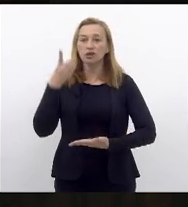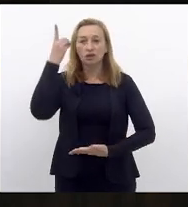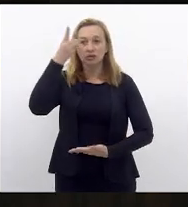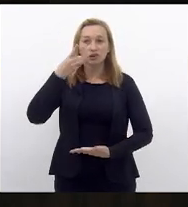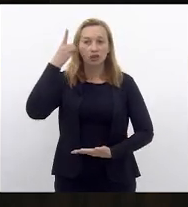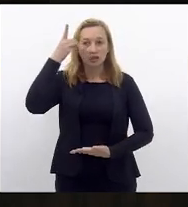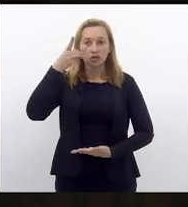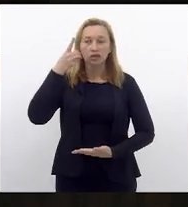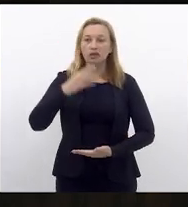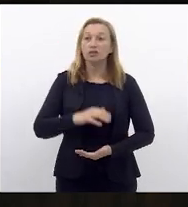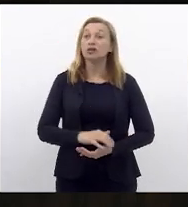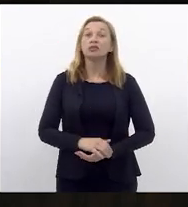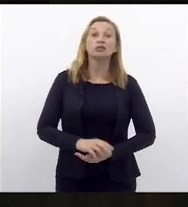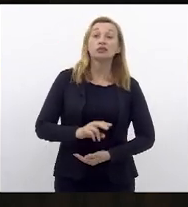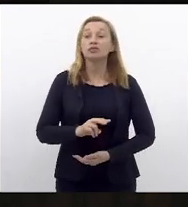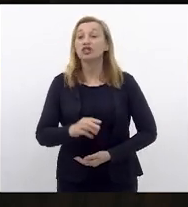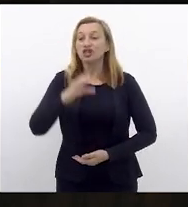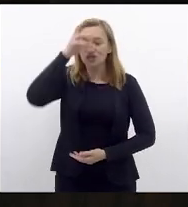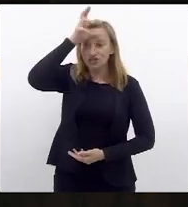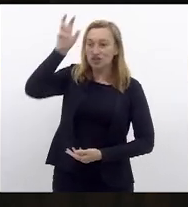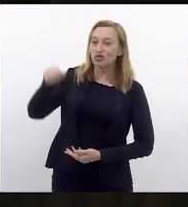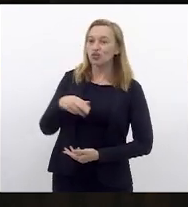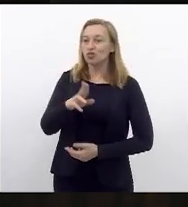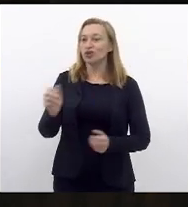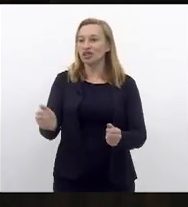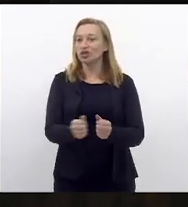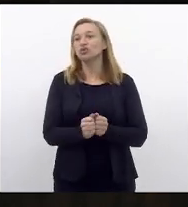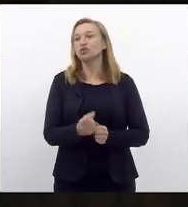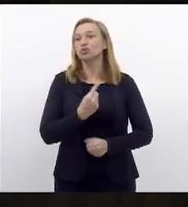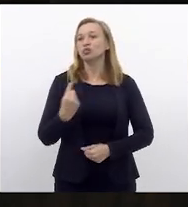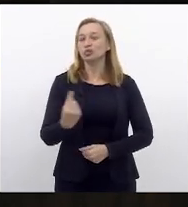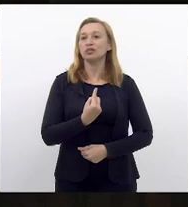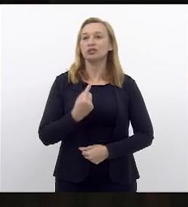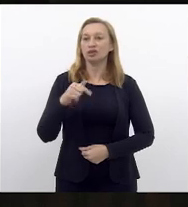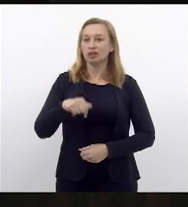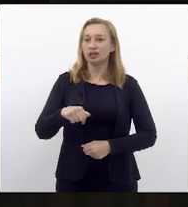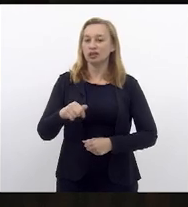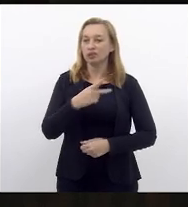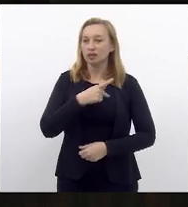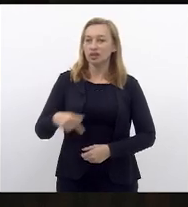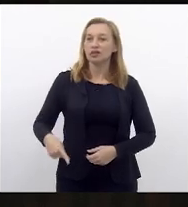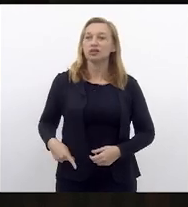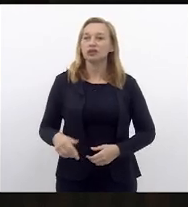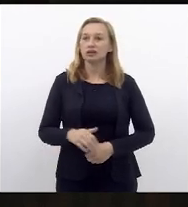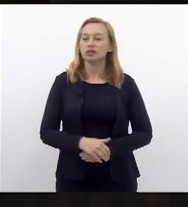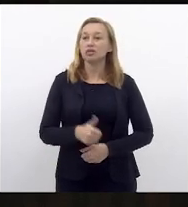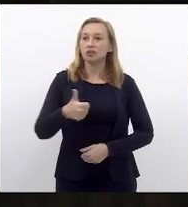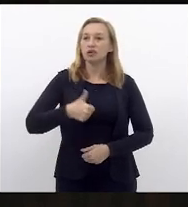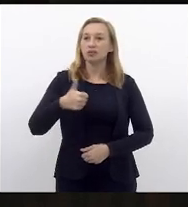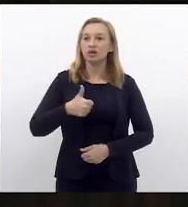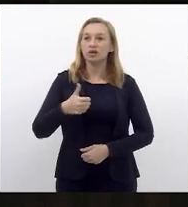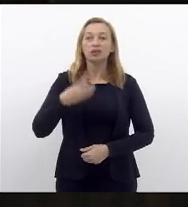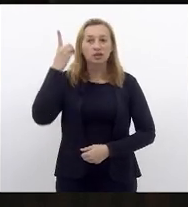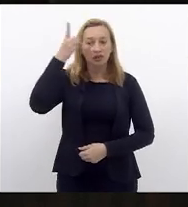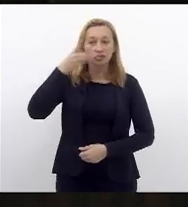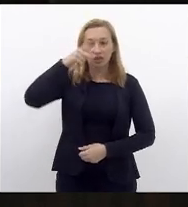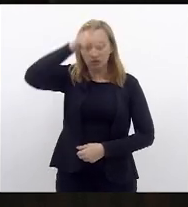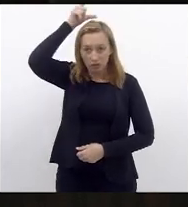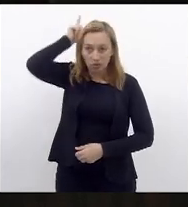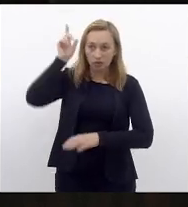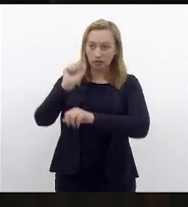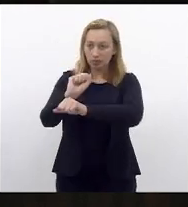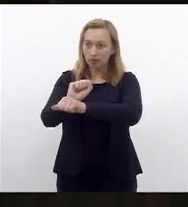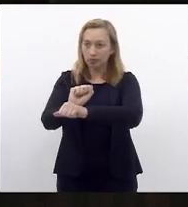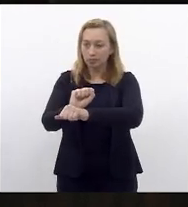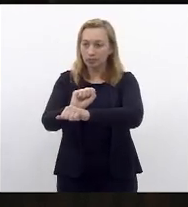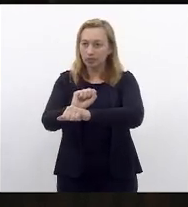deputada Tia Ju para estar conosco aqui na presidência. Primeiro orador inscrito é o deputado Luiz Paulo. Vai